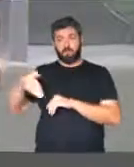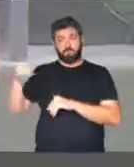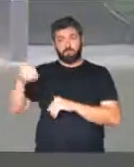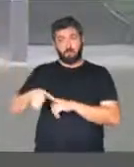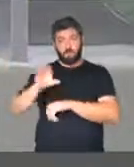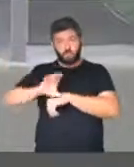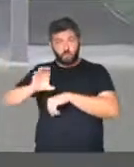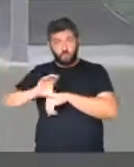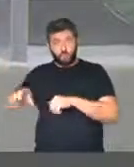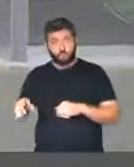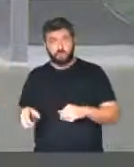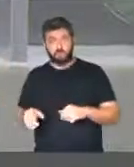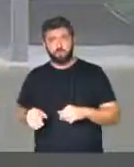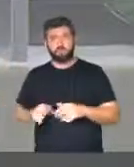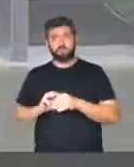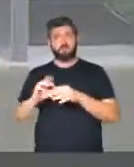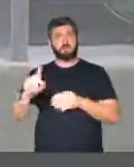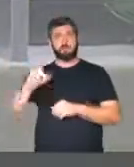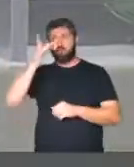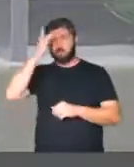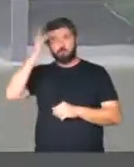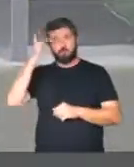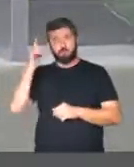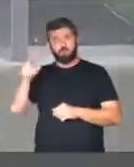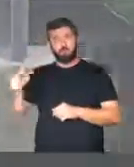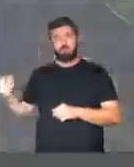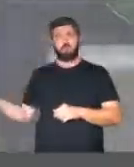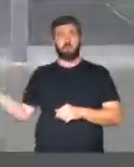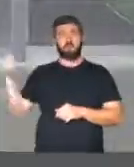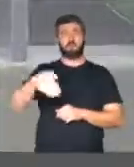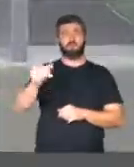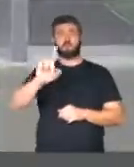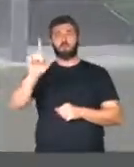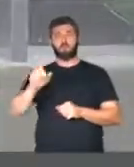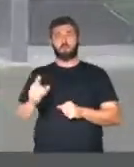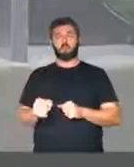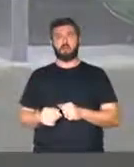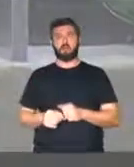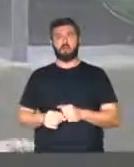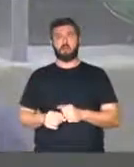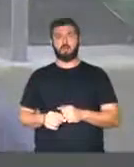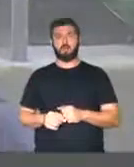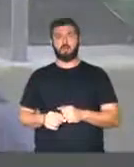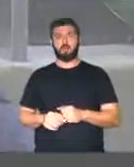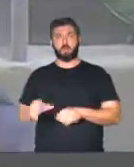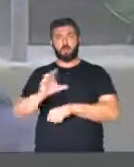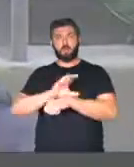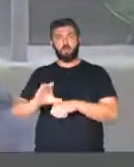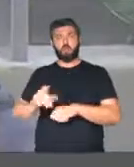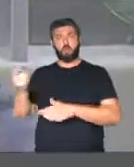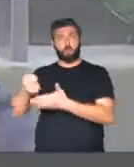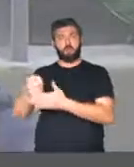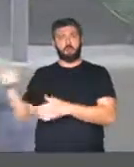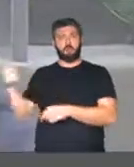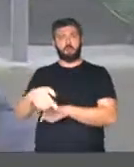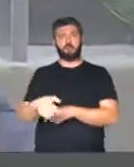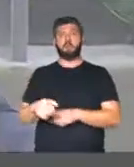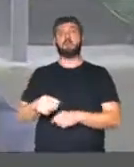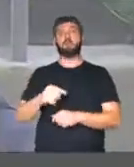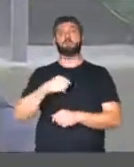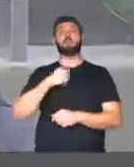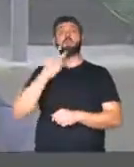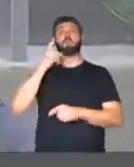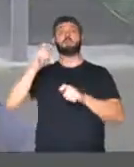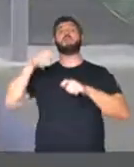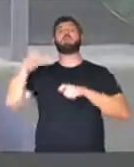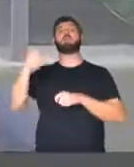um curso não permite a pessoa não frequentar o curso. Eu só estou dizendo isso para dizer de quem se